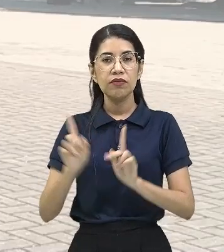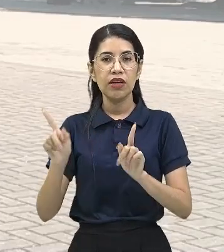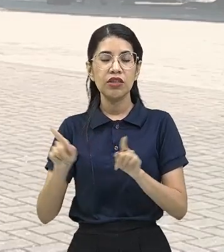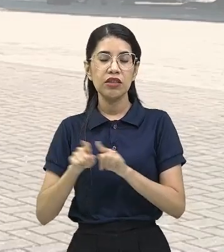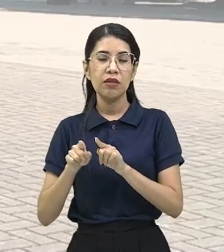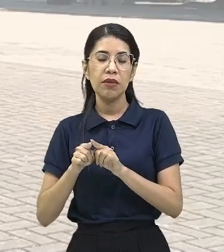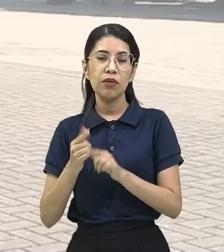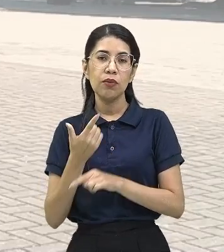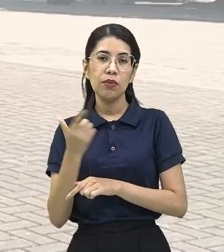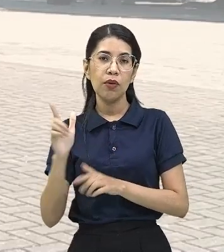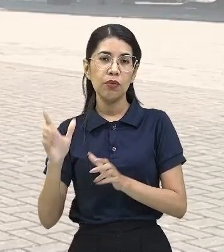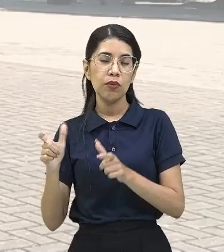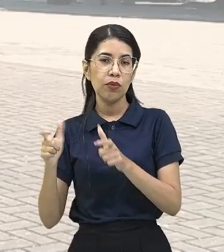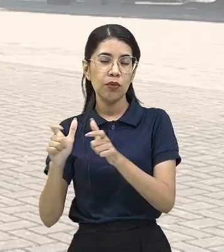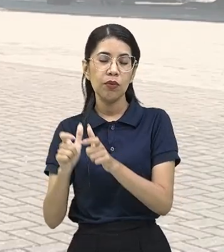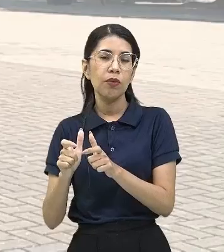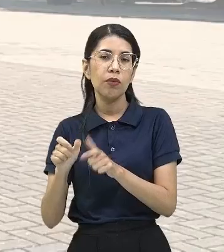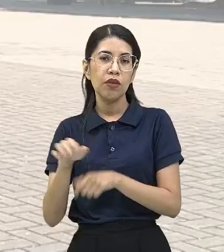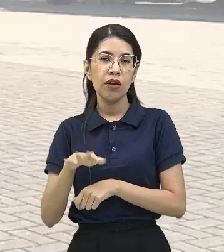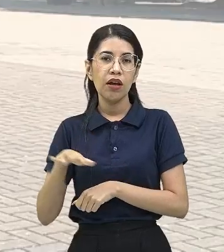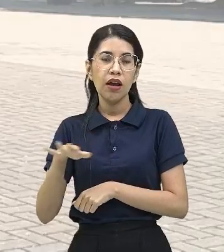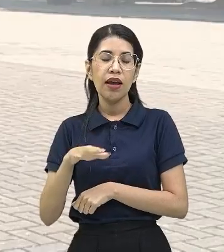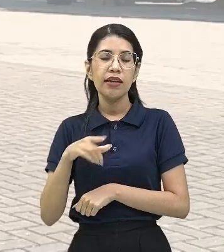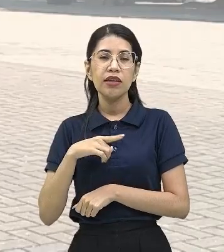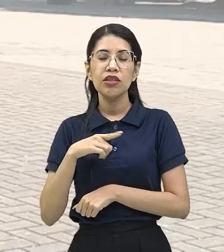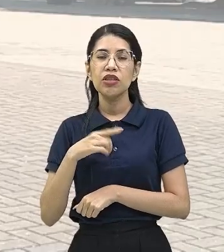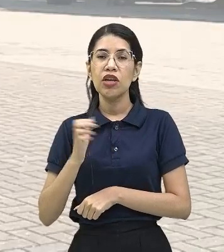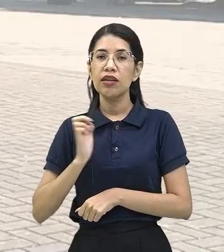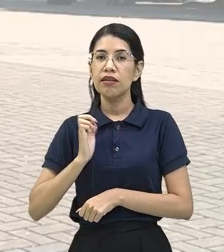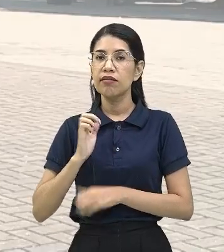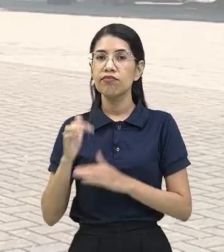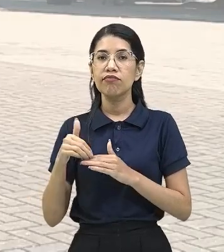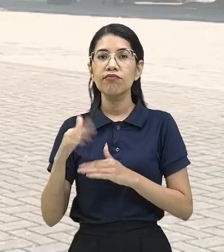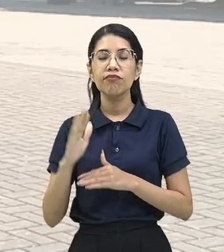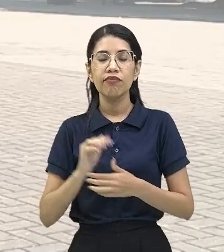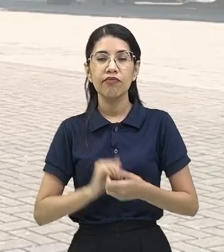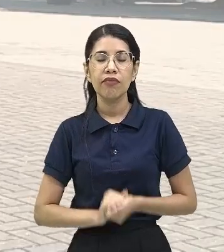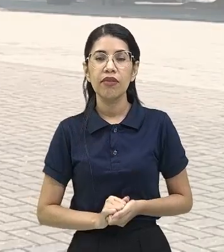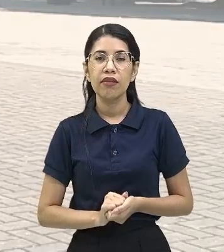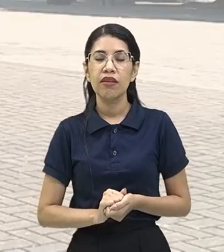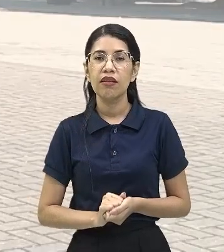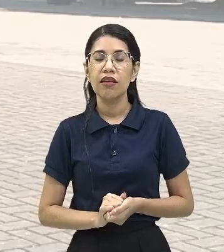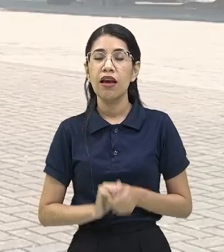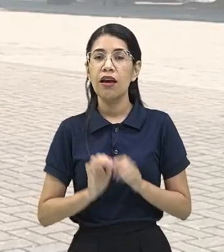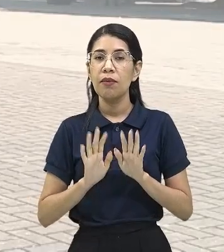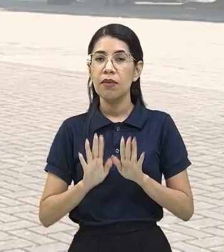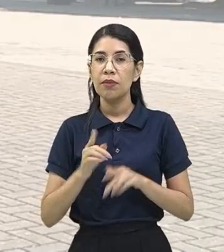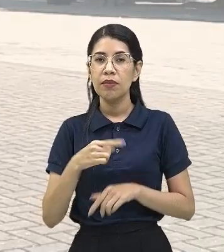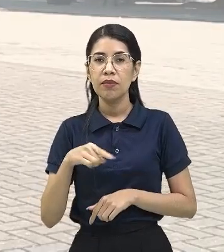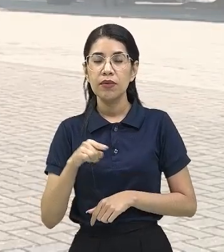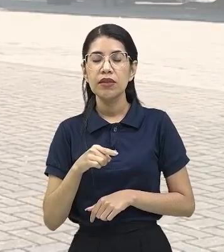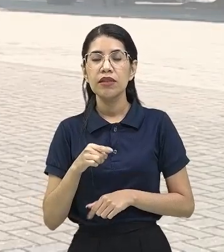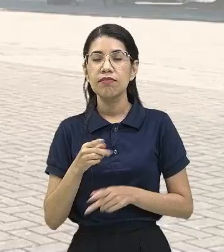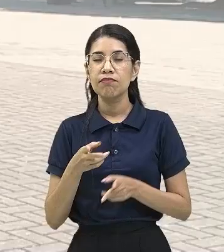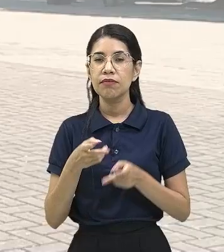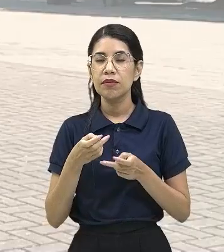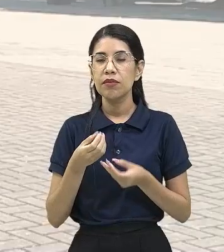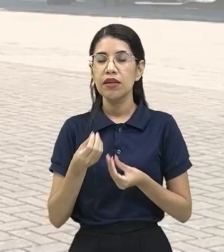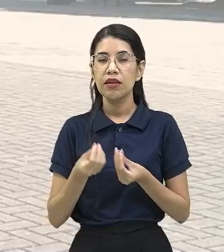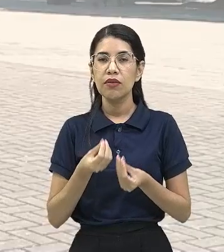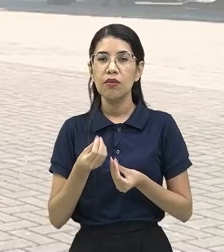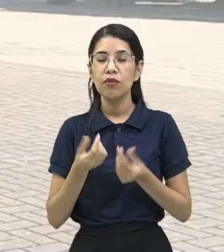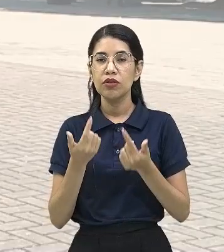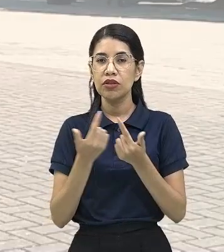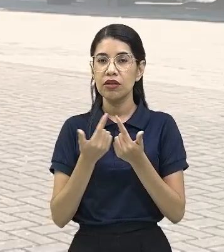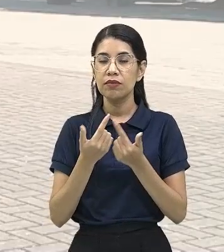pequena parte da população local que ostentava a riqueza, ok? Mas, para além do nosso